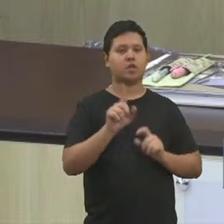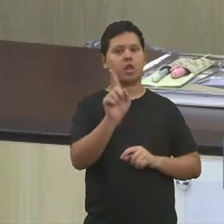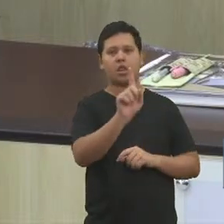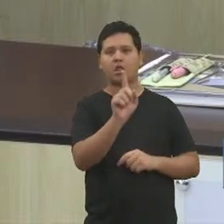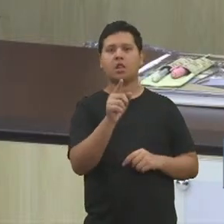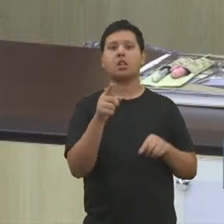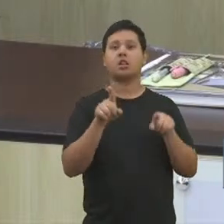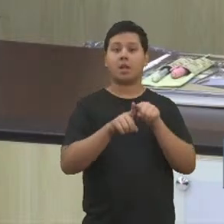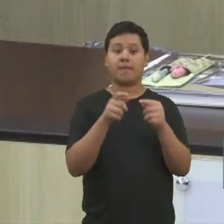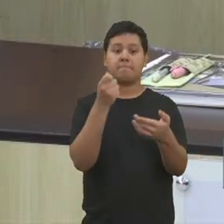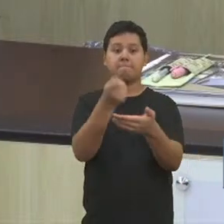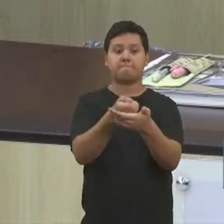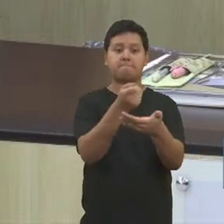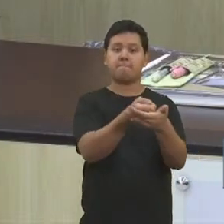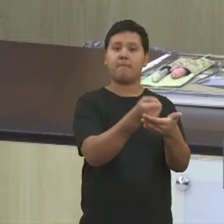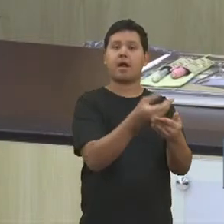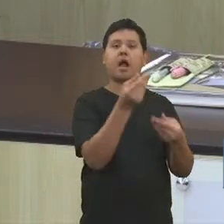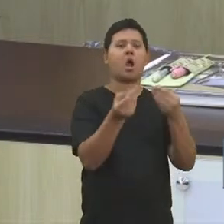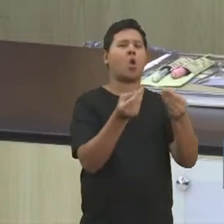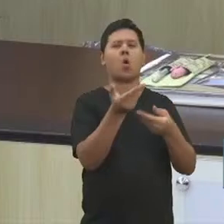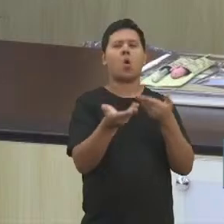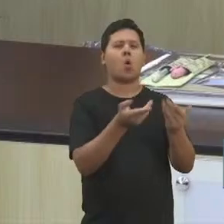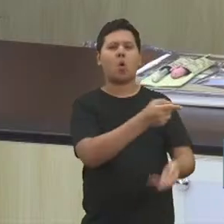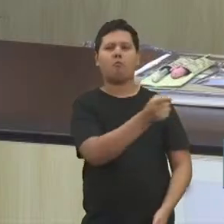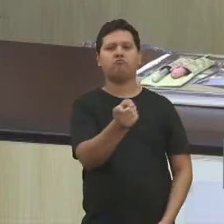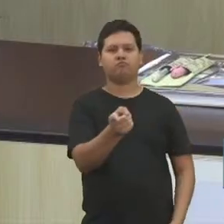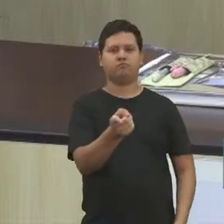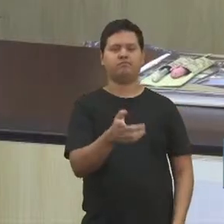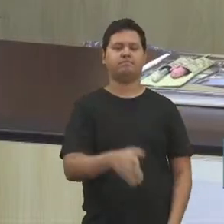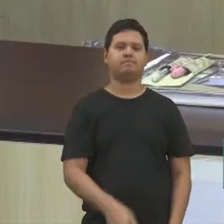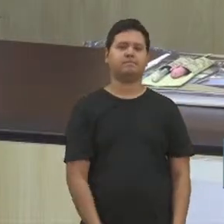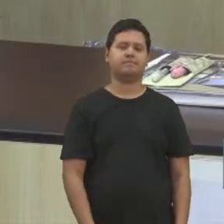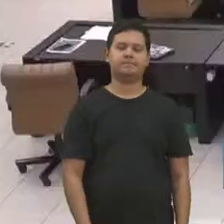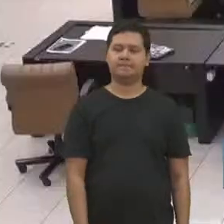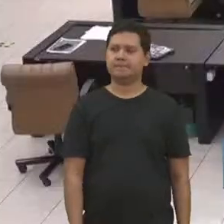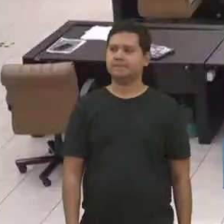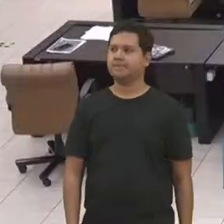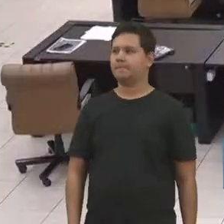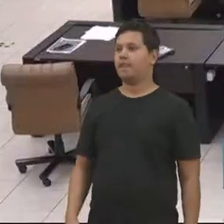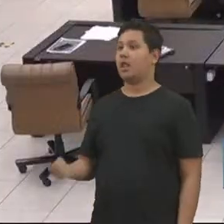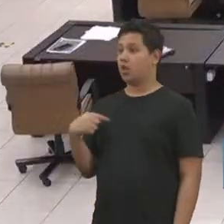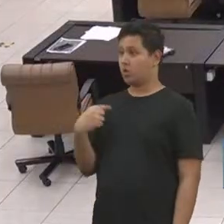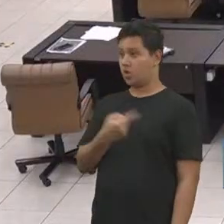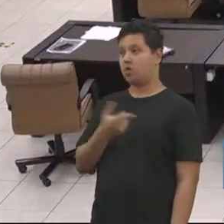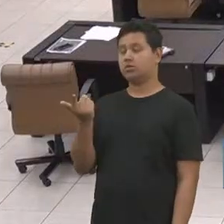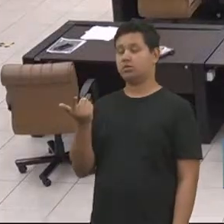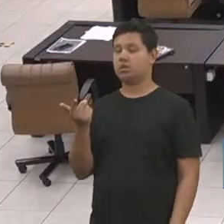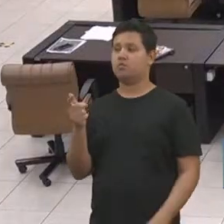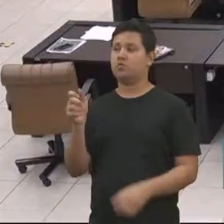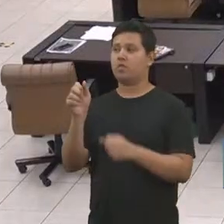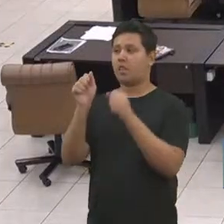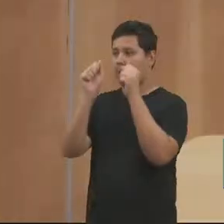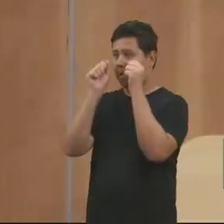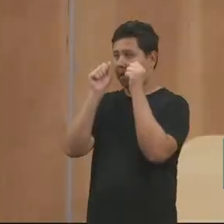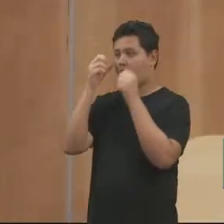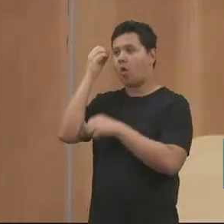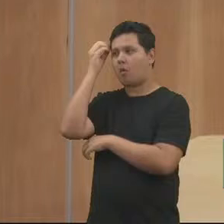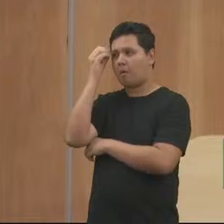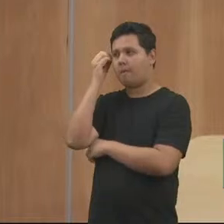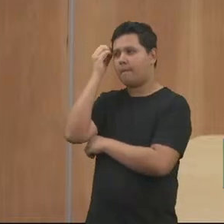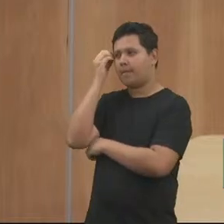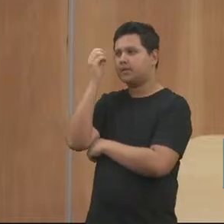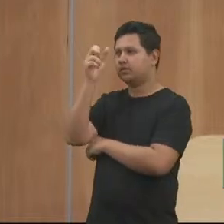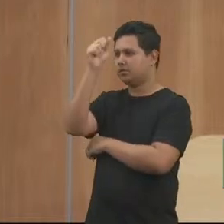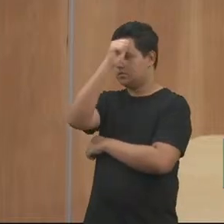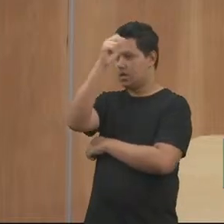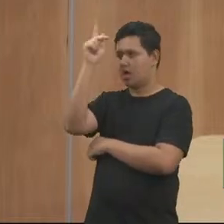recebendo? Como você está tratando este assunto? Perfeito. Nós estamos dando clareza da situação da prefeitura